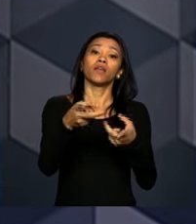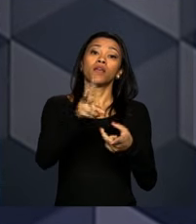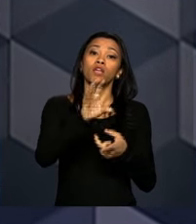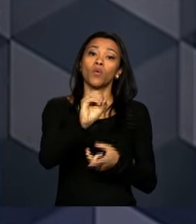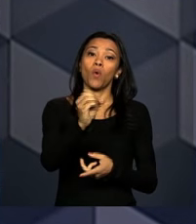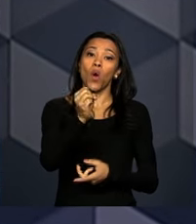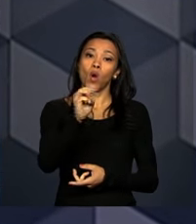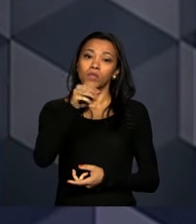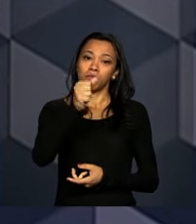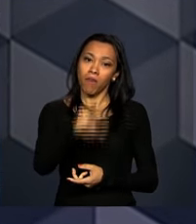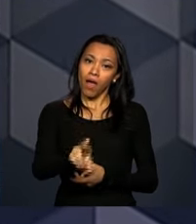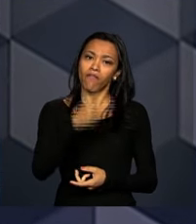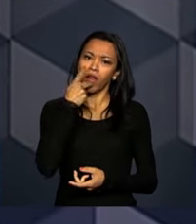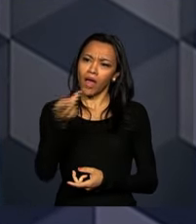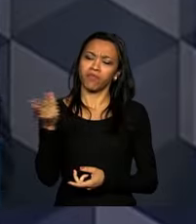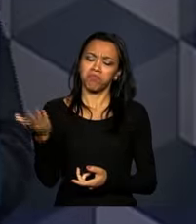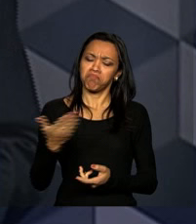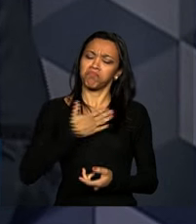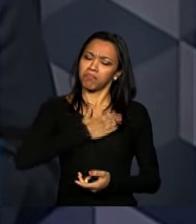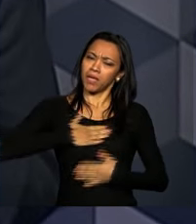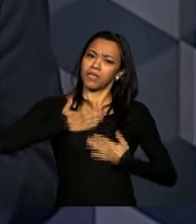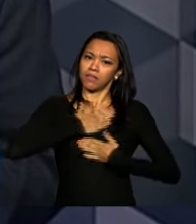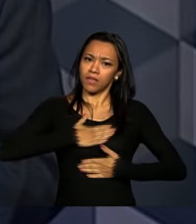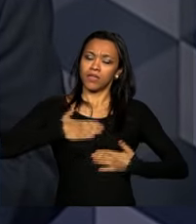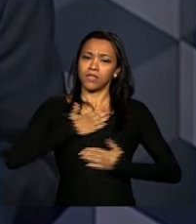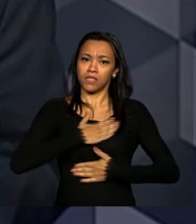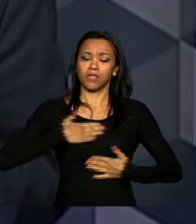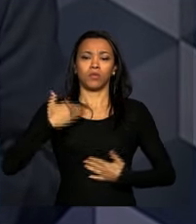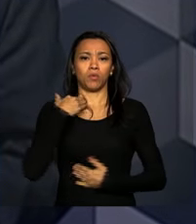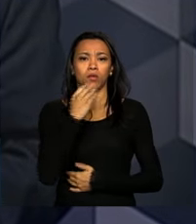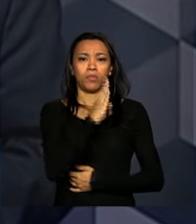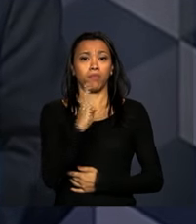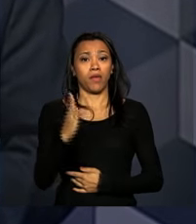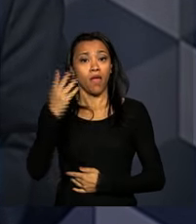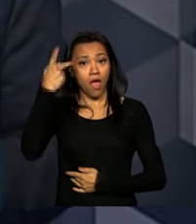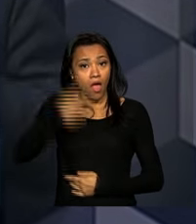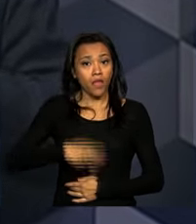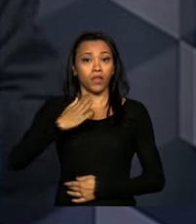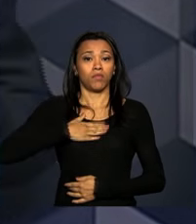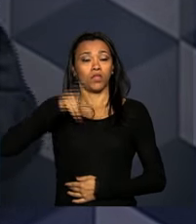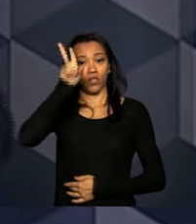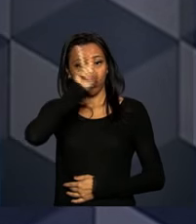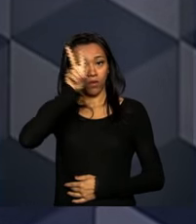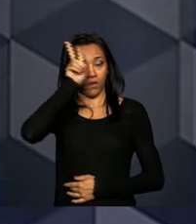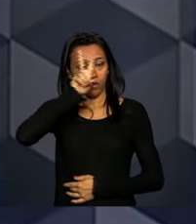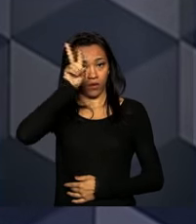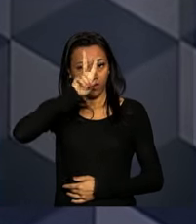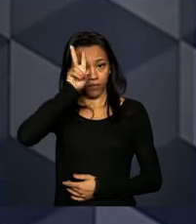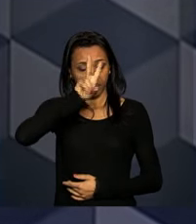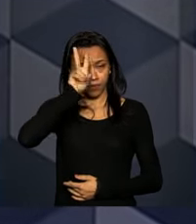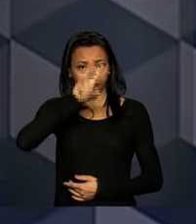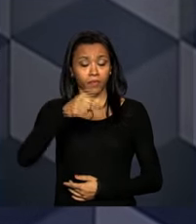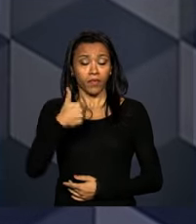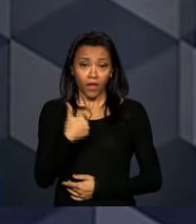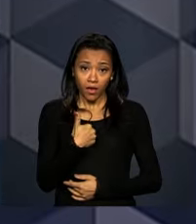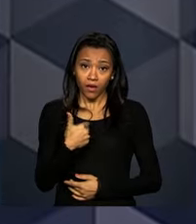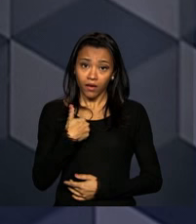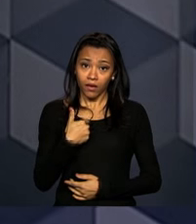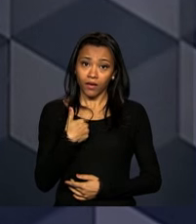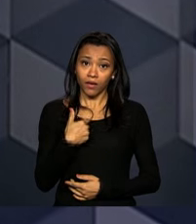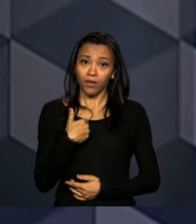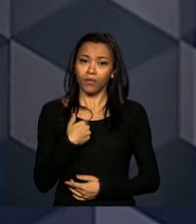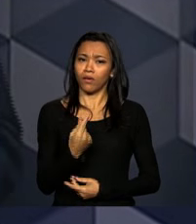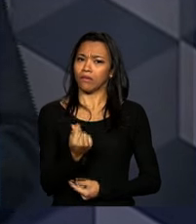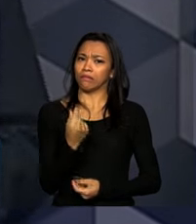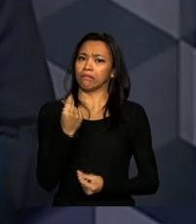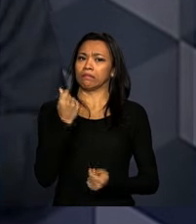satisfação, porque o Banco do Brasil faz parte da minha história. Por opção, eu sou cliente do Banco do